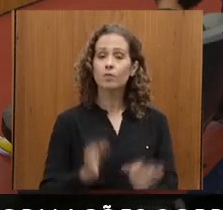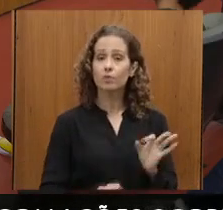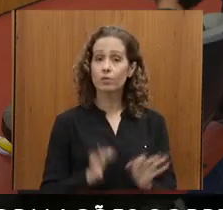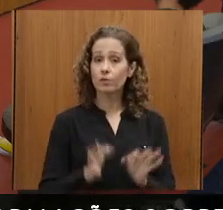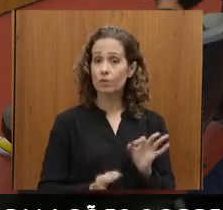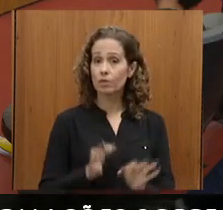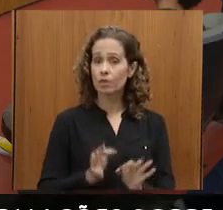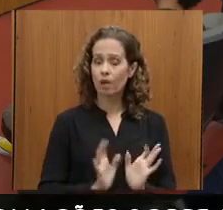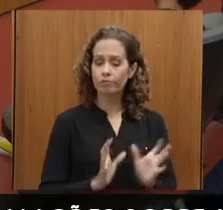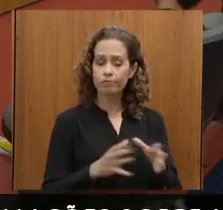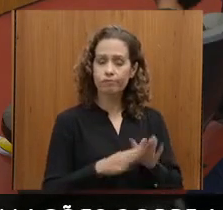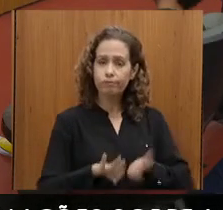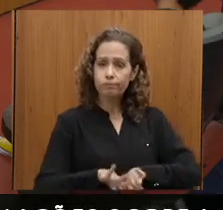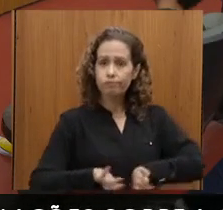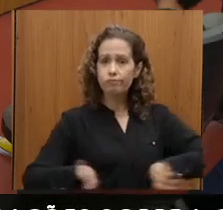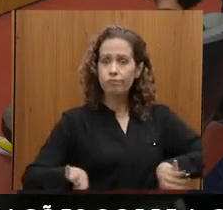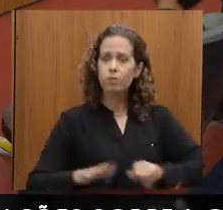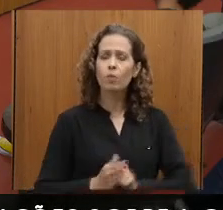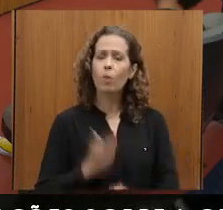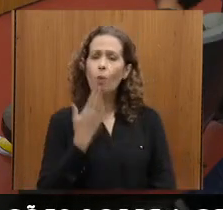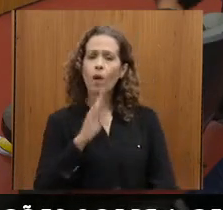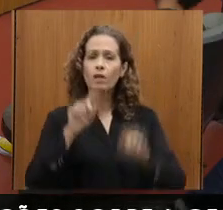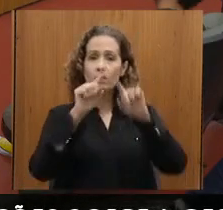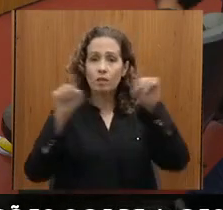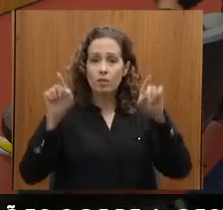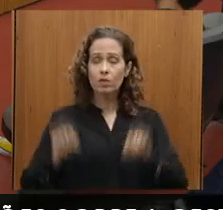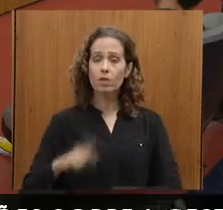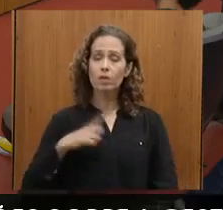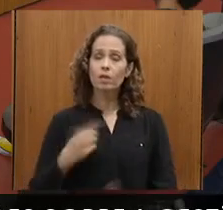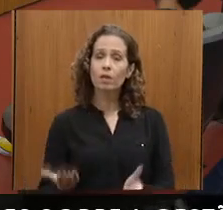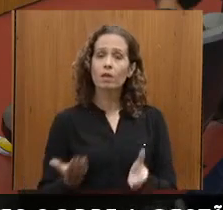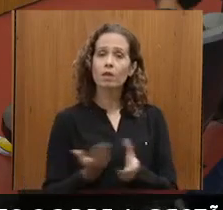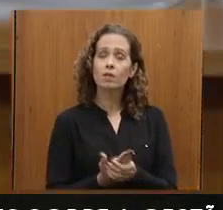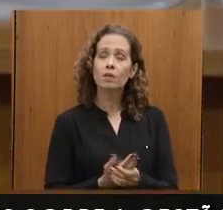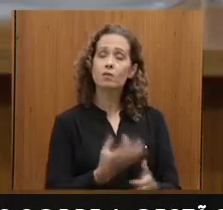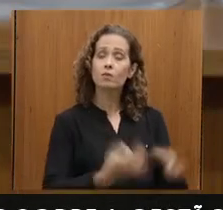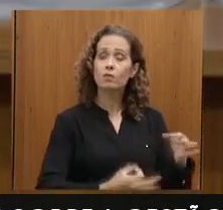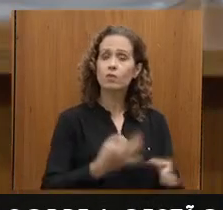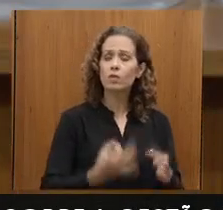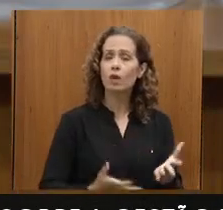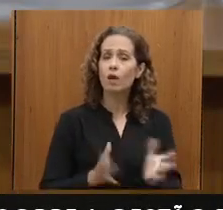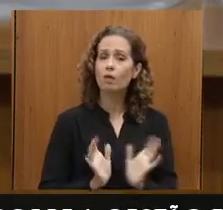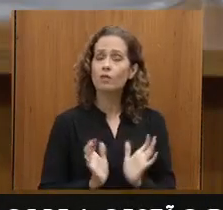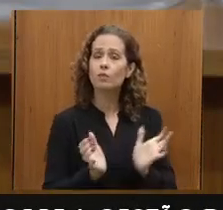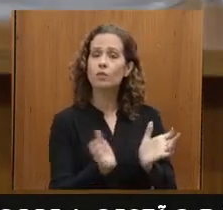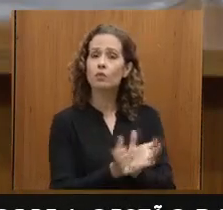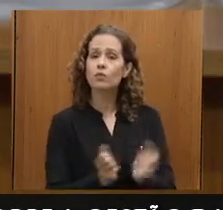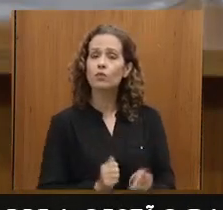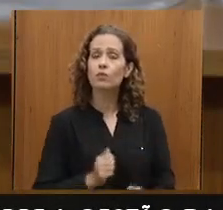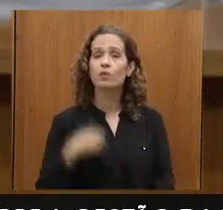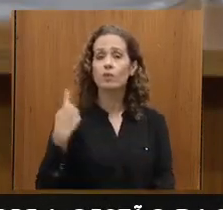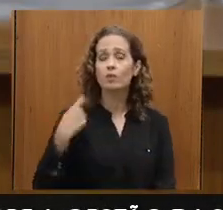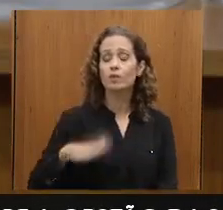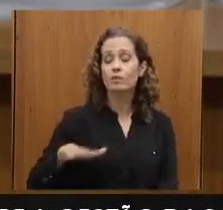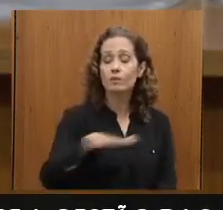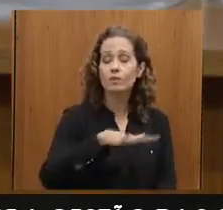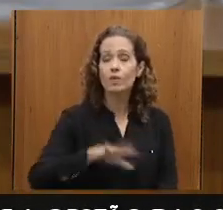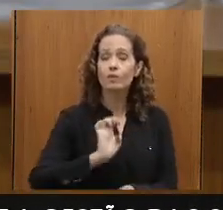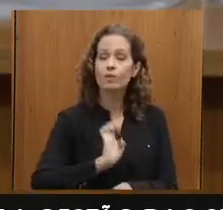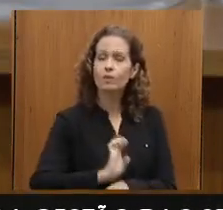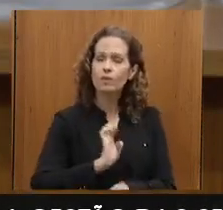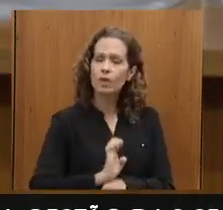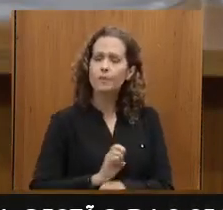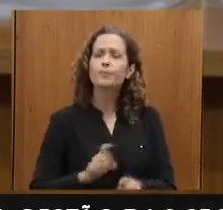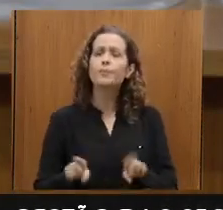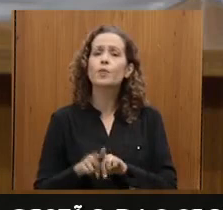Esse levantamento de quais servidores que têm ações judiciais, ele foi feito em conjunto pela Advocacia Geral do Estado. Contamos